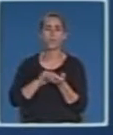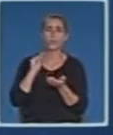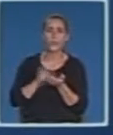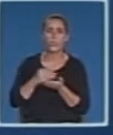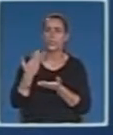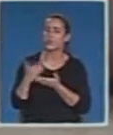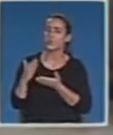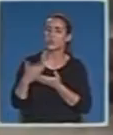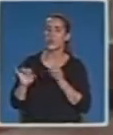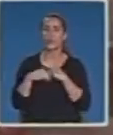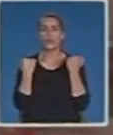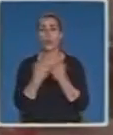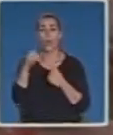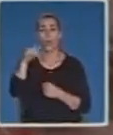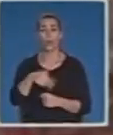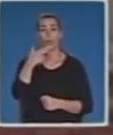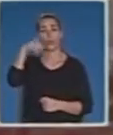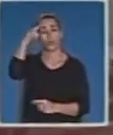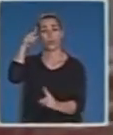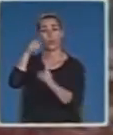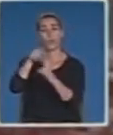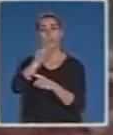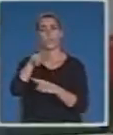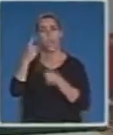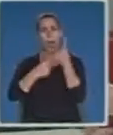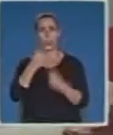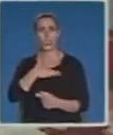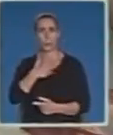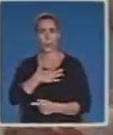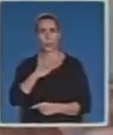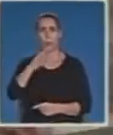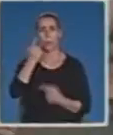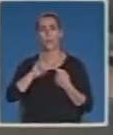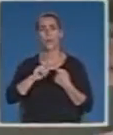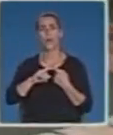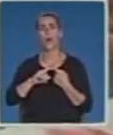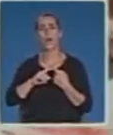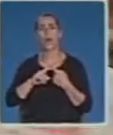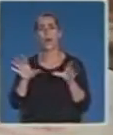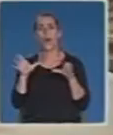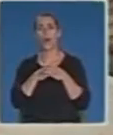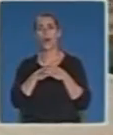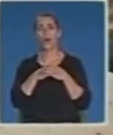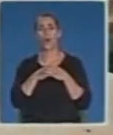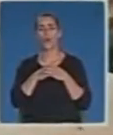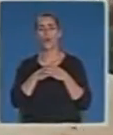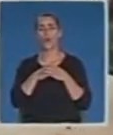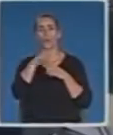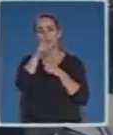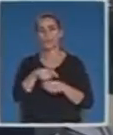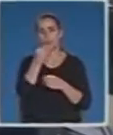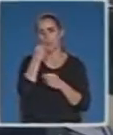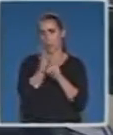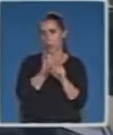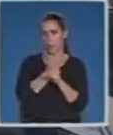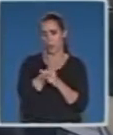exclusão social. Hoje, Vasco Cordeiro dedicou o dia a visitar algumas empresas. Primeiro uma empresa do grupo Finansor da área agroalimentar e